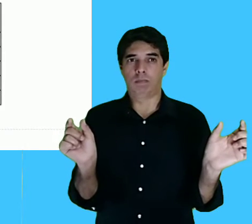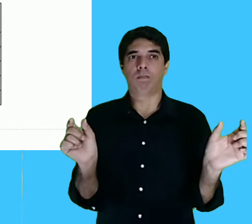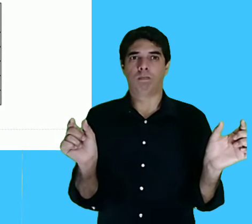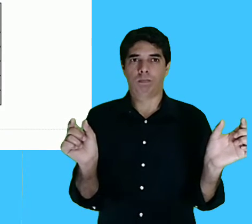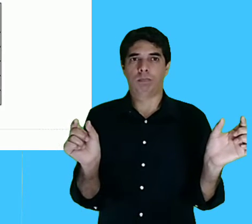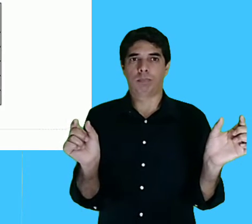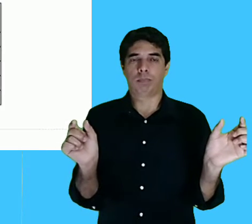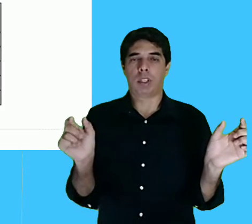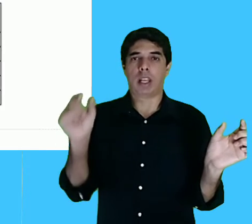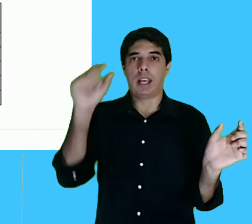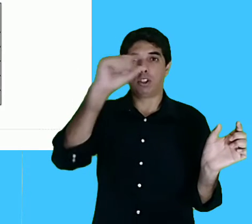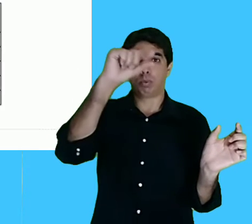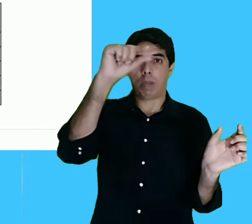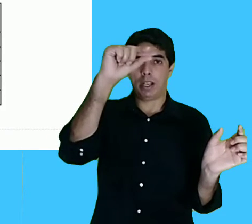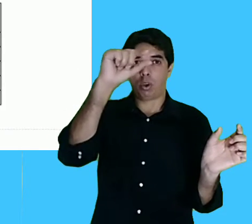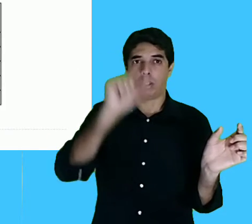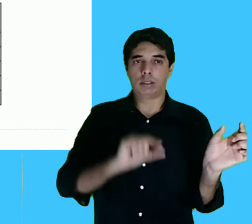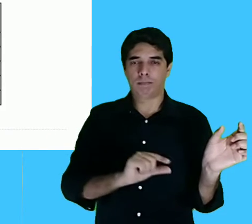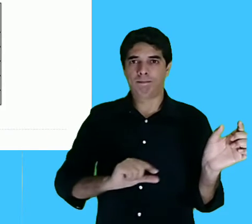margens.